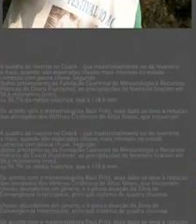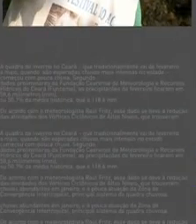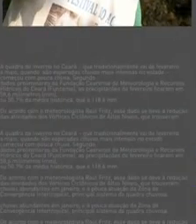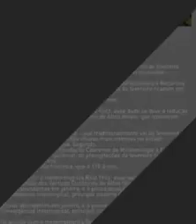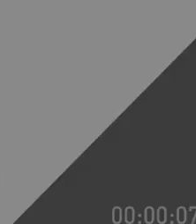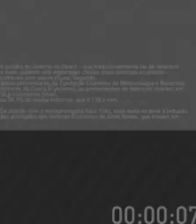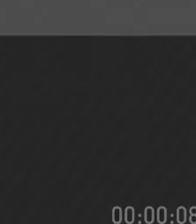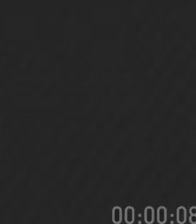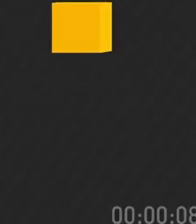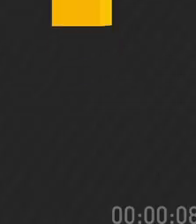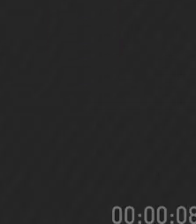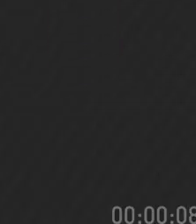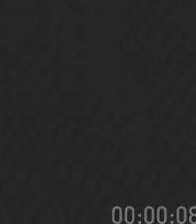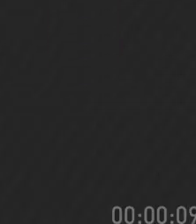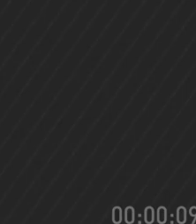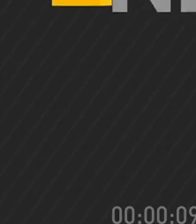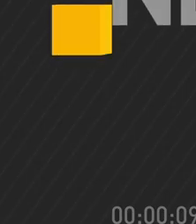ae